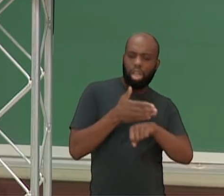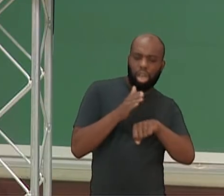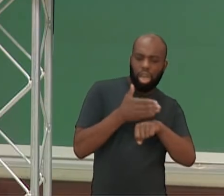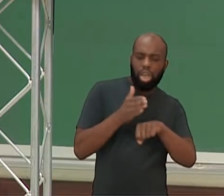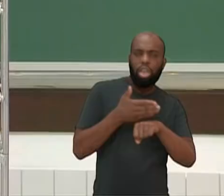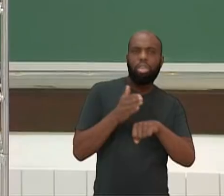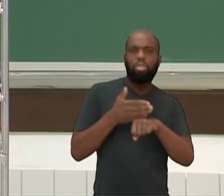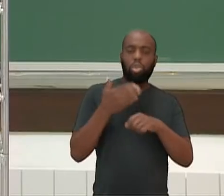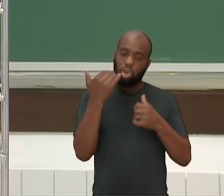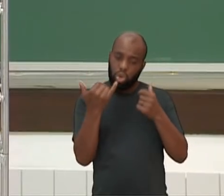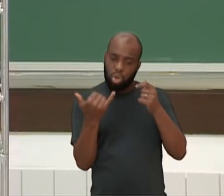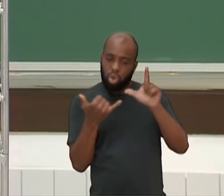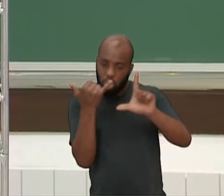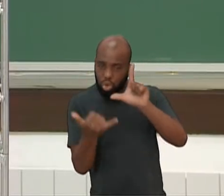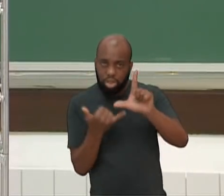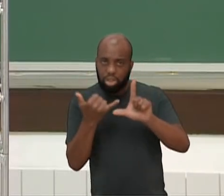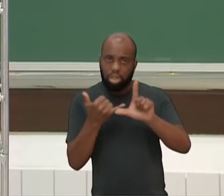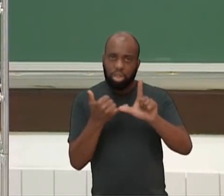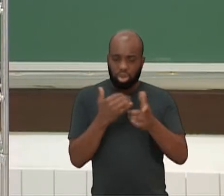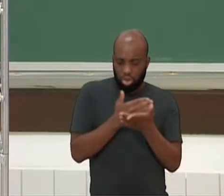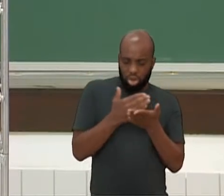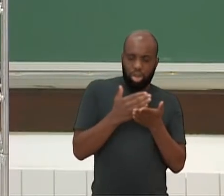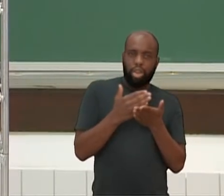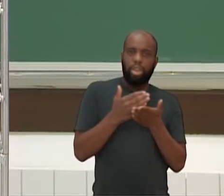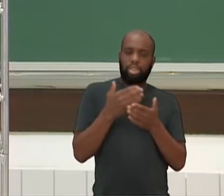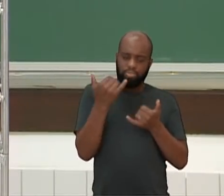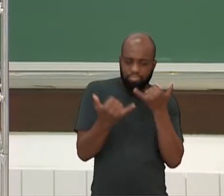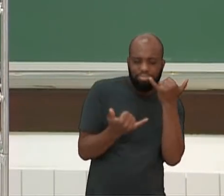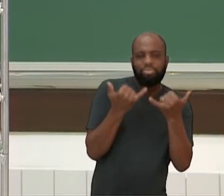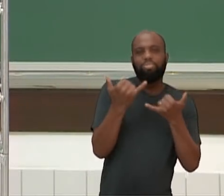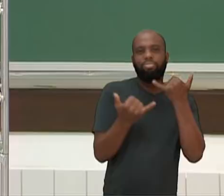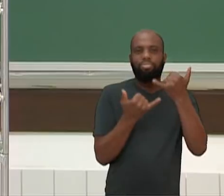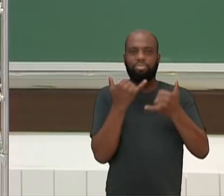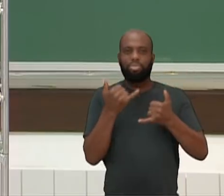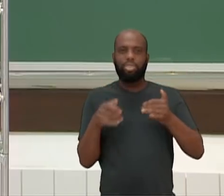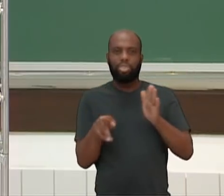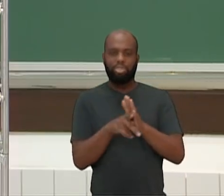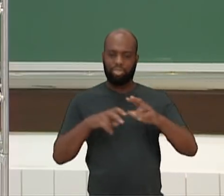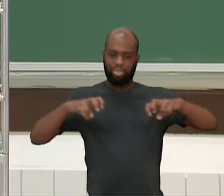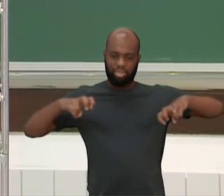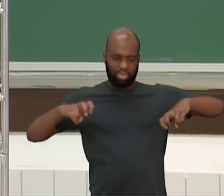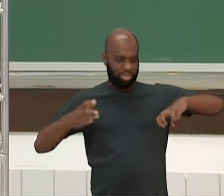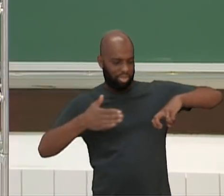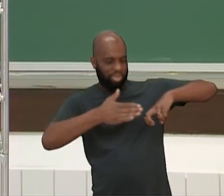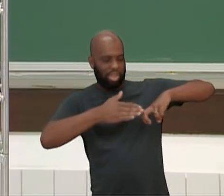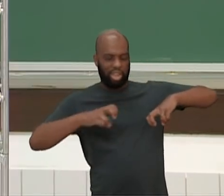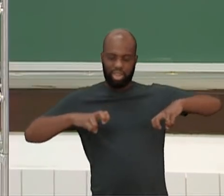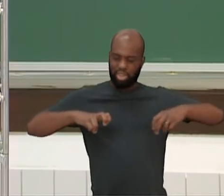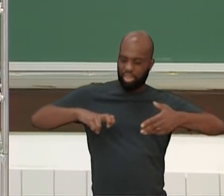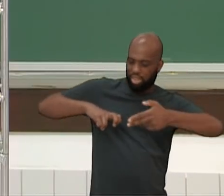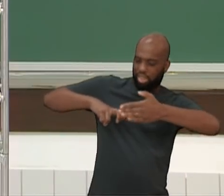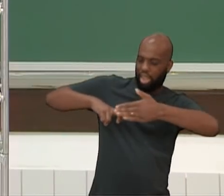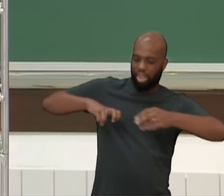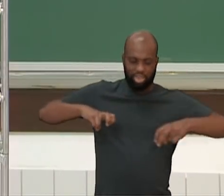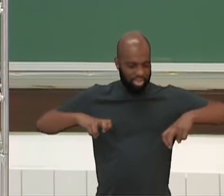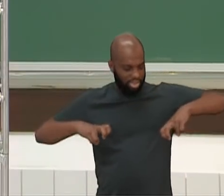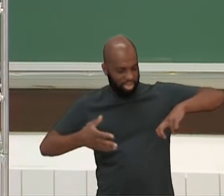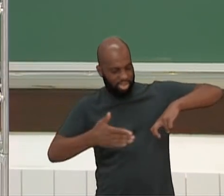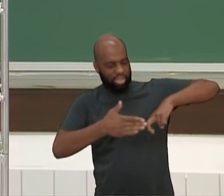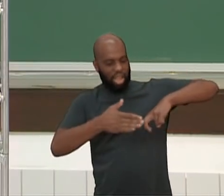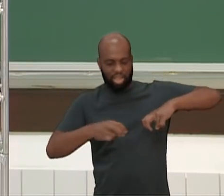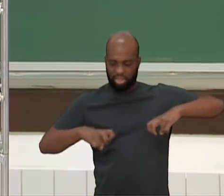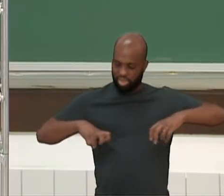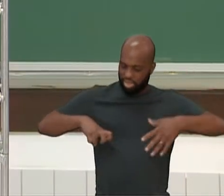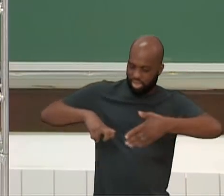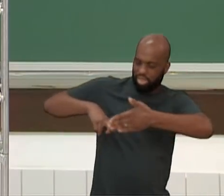treinamento lúdico. Né? Então, eles estão brincando, eles vão brincar lá de tocar a mão no joelho do colega, né? do